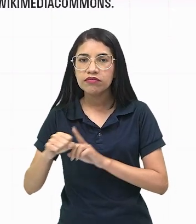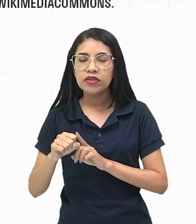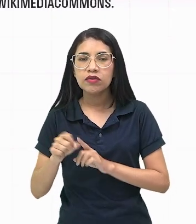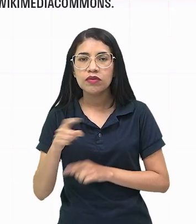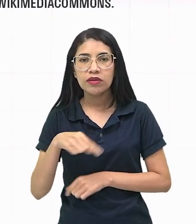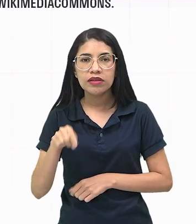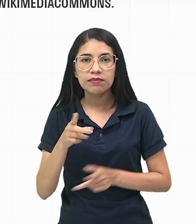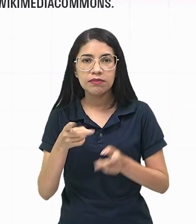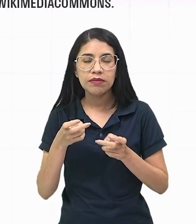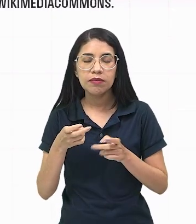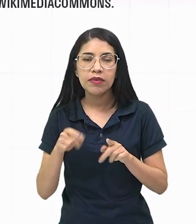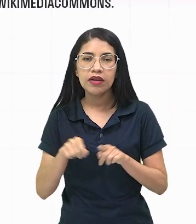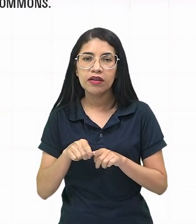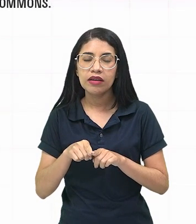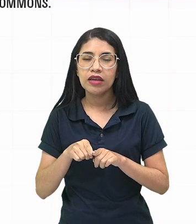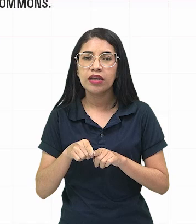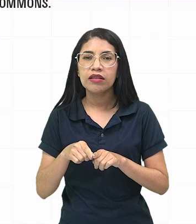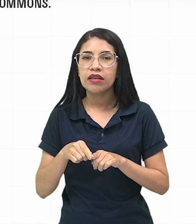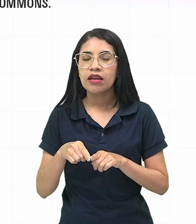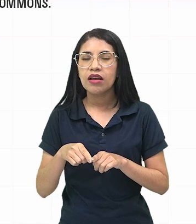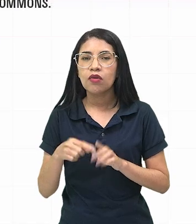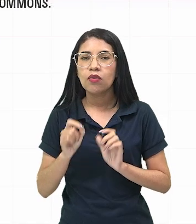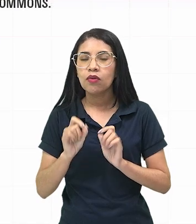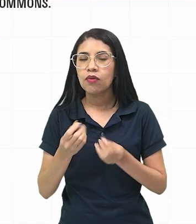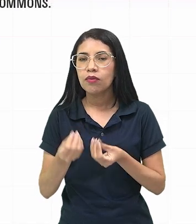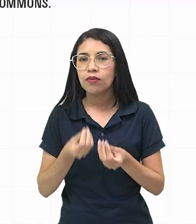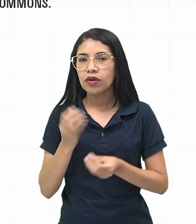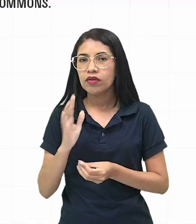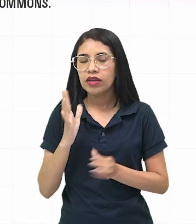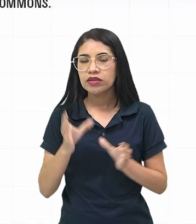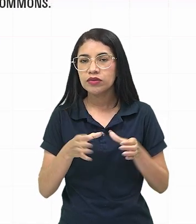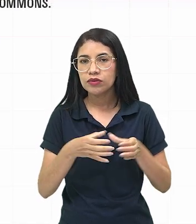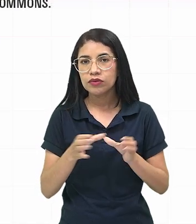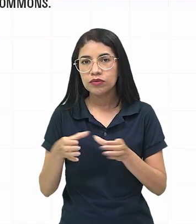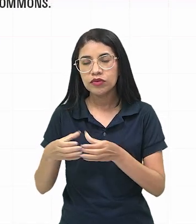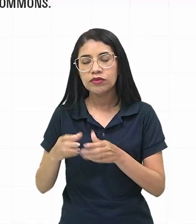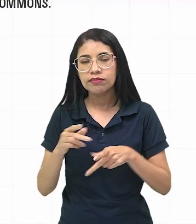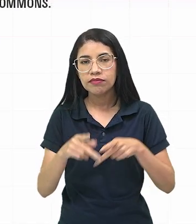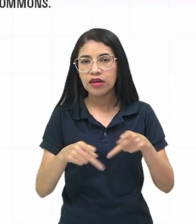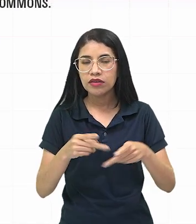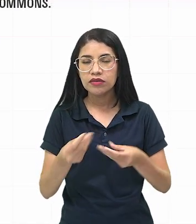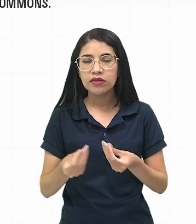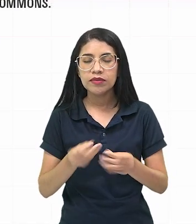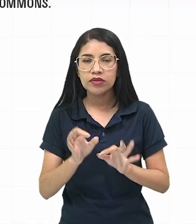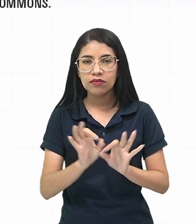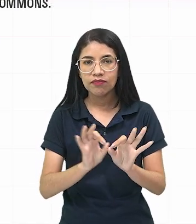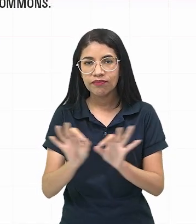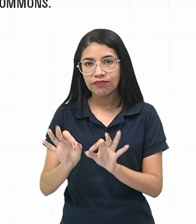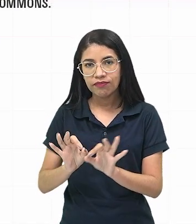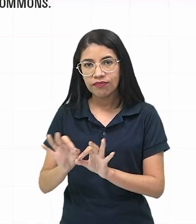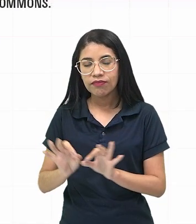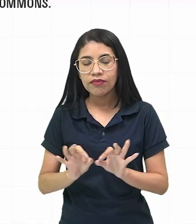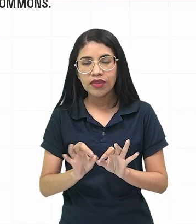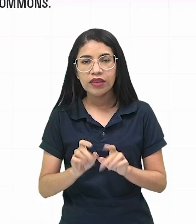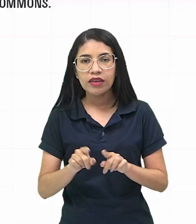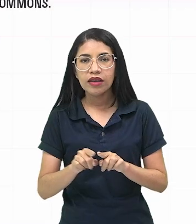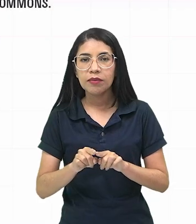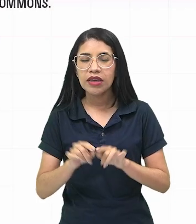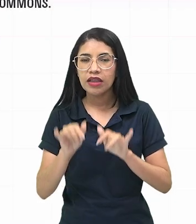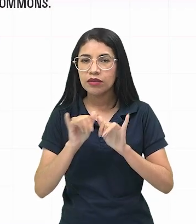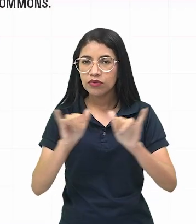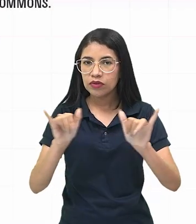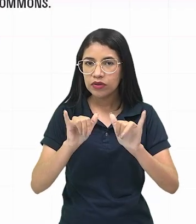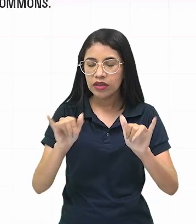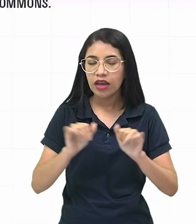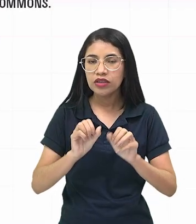né? Vocês viram aqui ainda agora. Mas eles são formados por grupos de pessoas que se organizam, que protestam